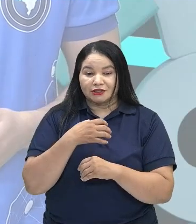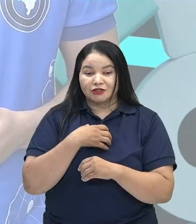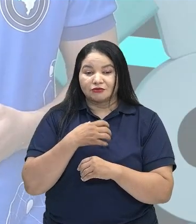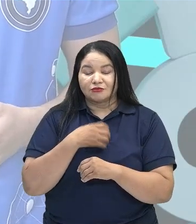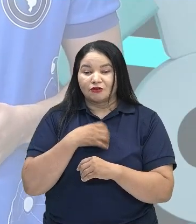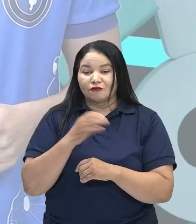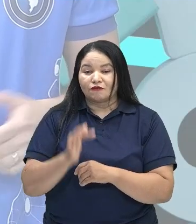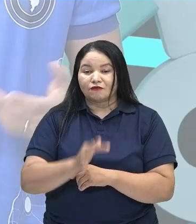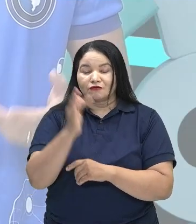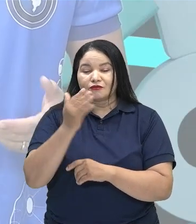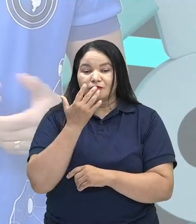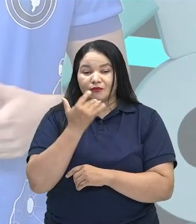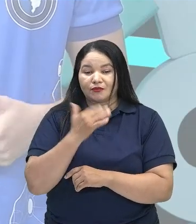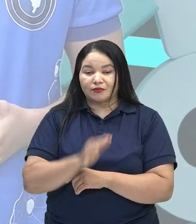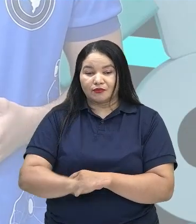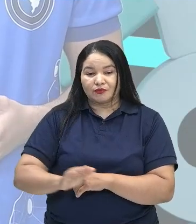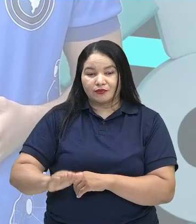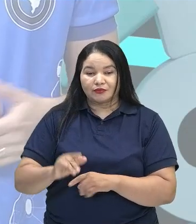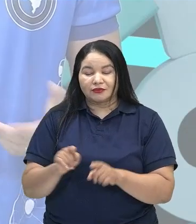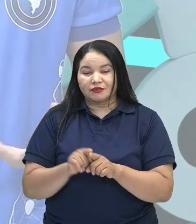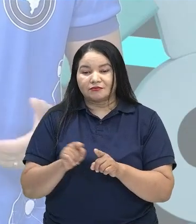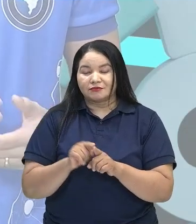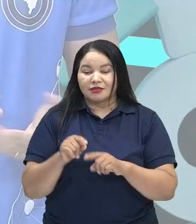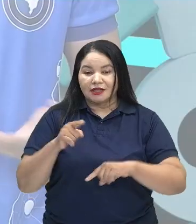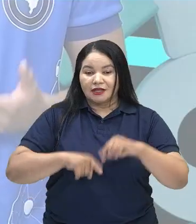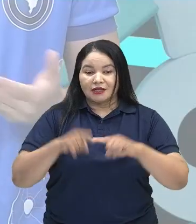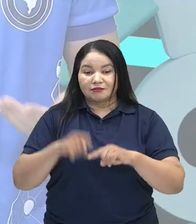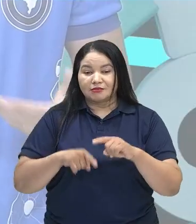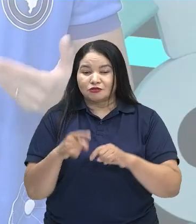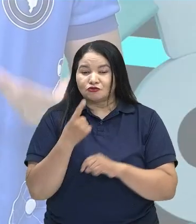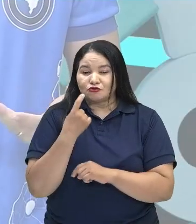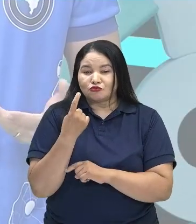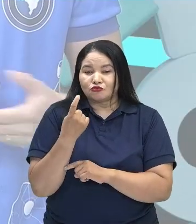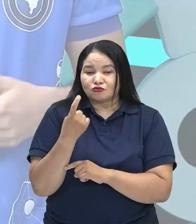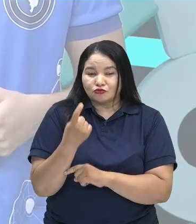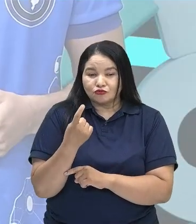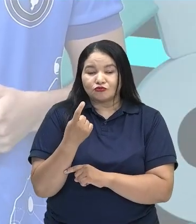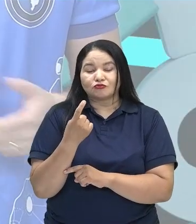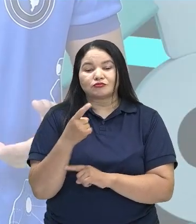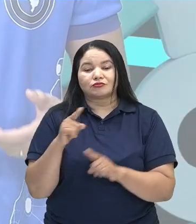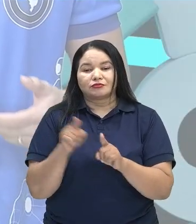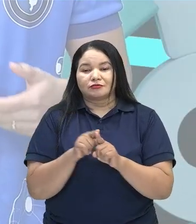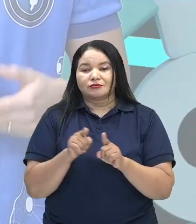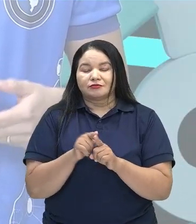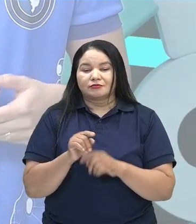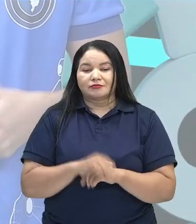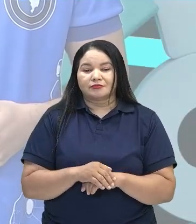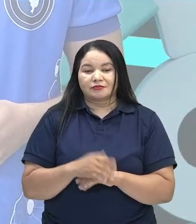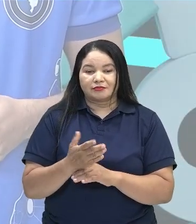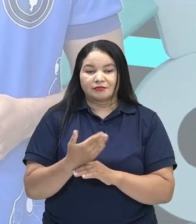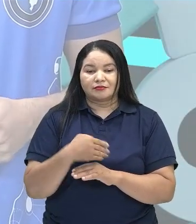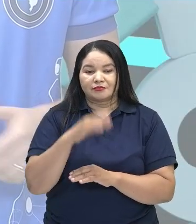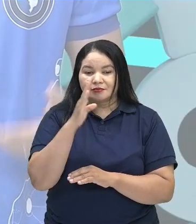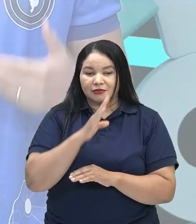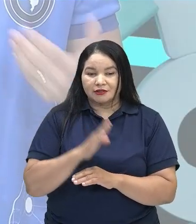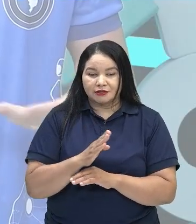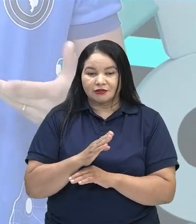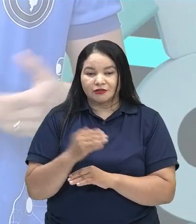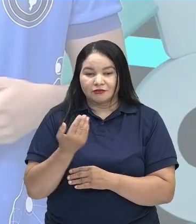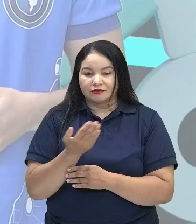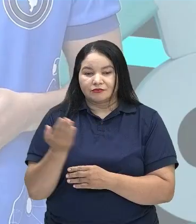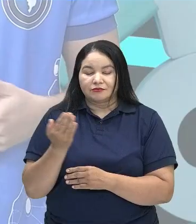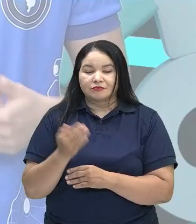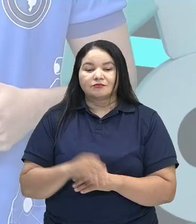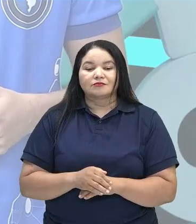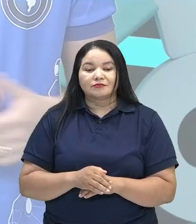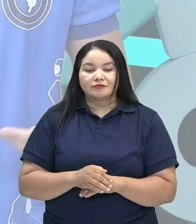das crianças e a perda dos elementos únicos. Então, aqui, ó, picking dolphin, Brazil nut tree, então, né,